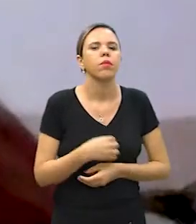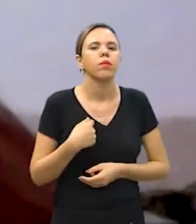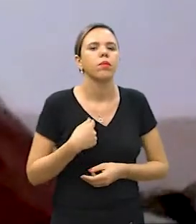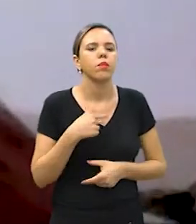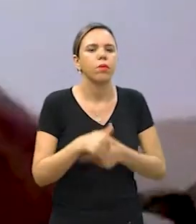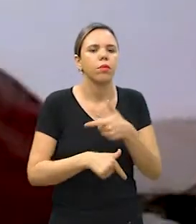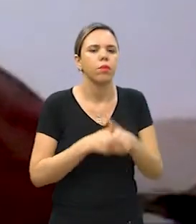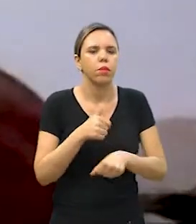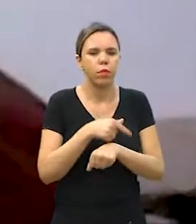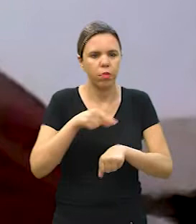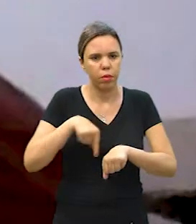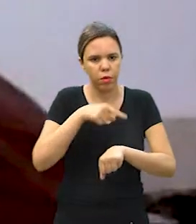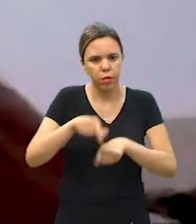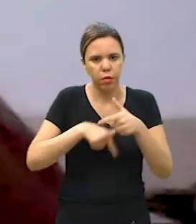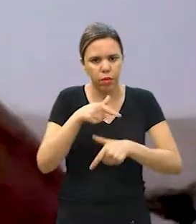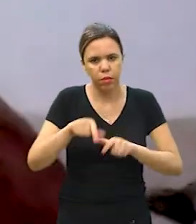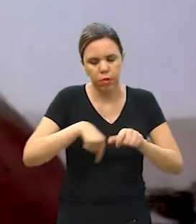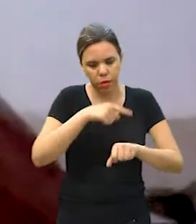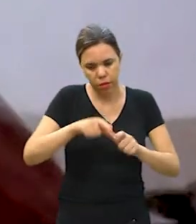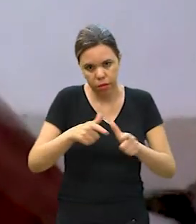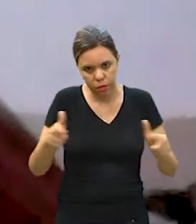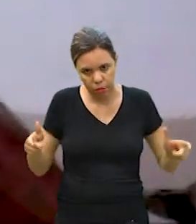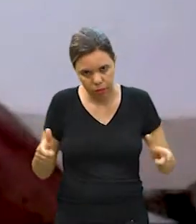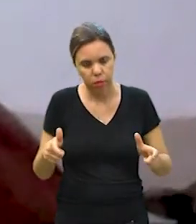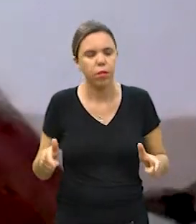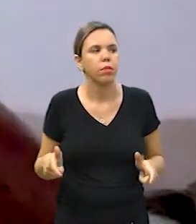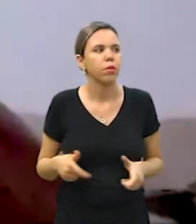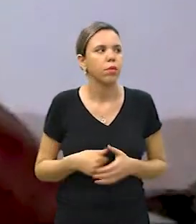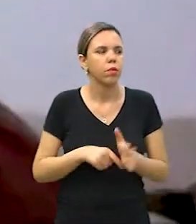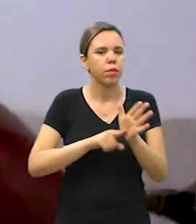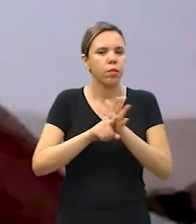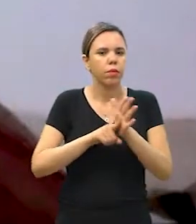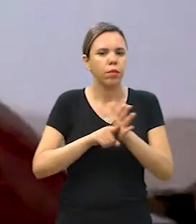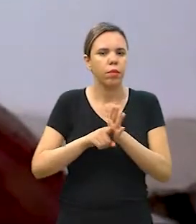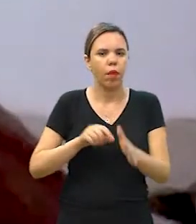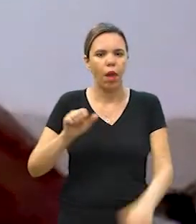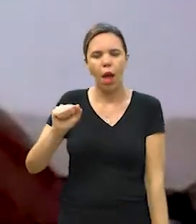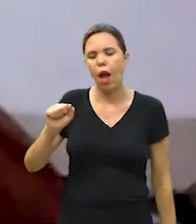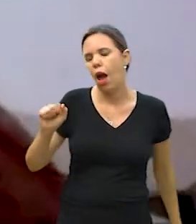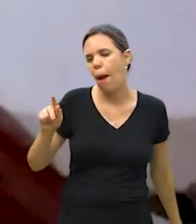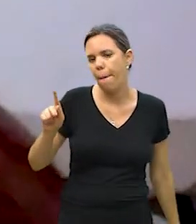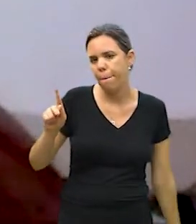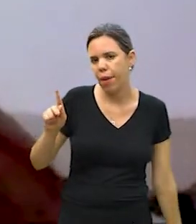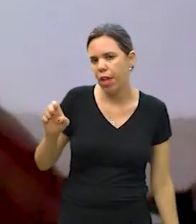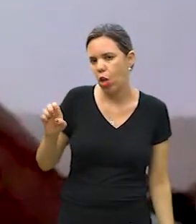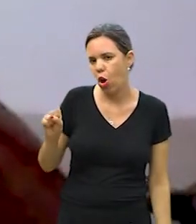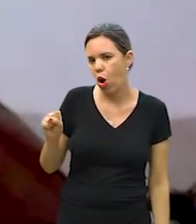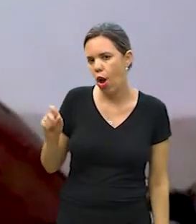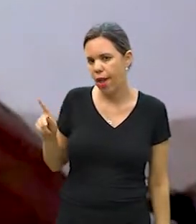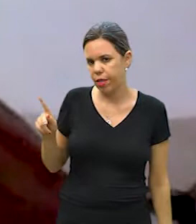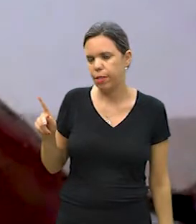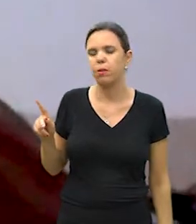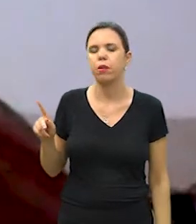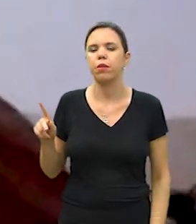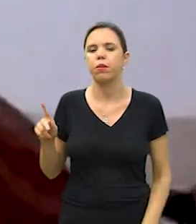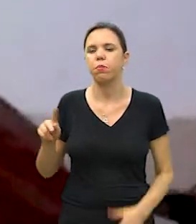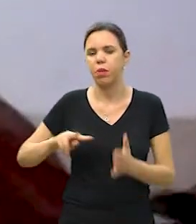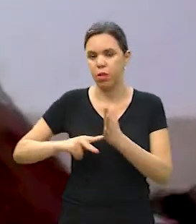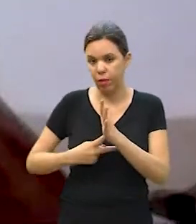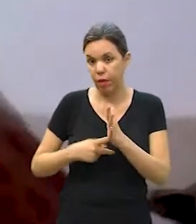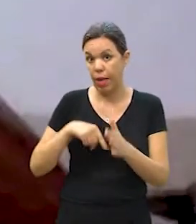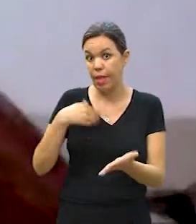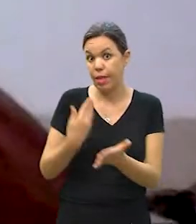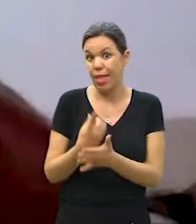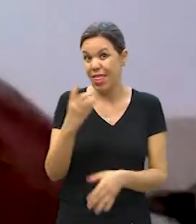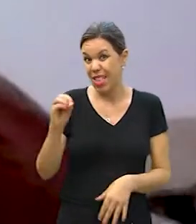A nossa jornada aumentou. Então, pela pesquisa da PUESP, essa jornada chegou até a 10 horas por dia.